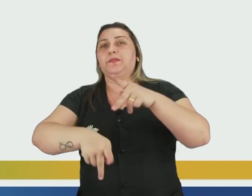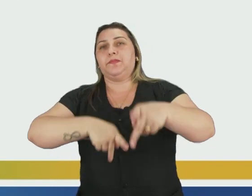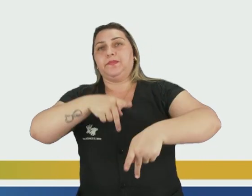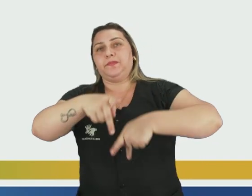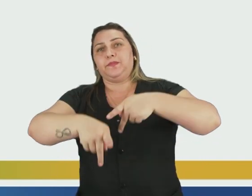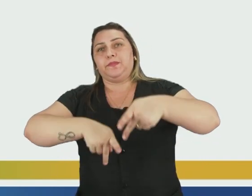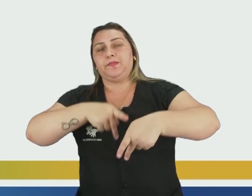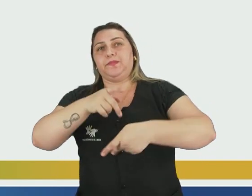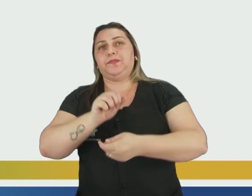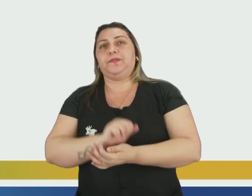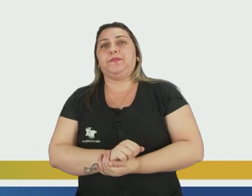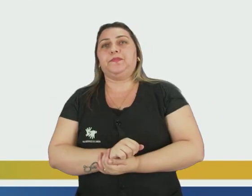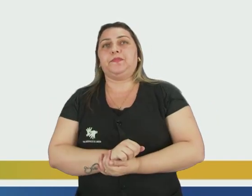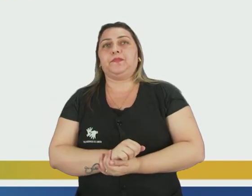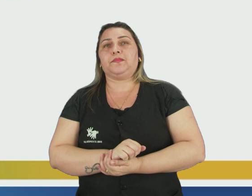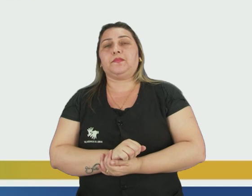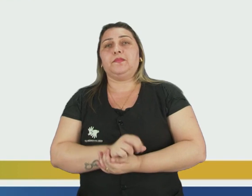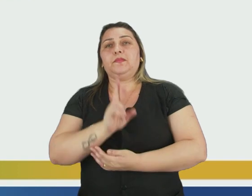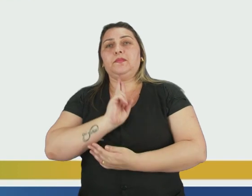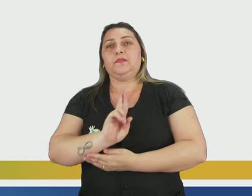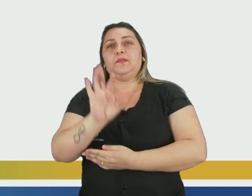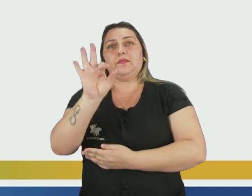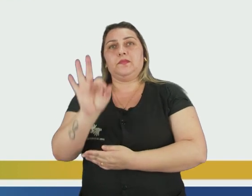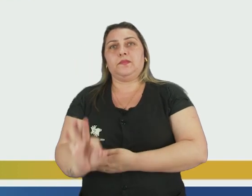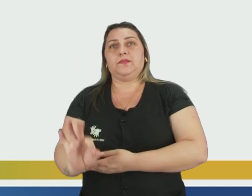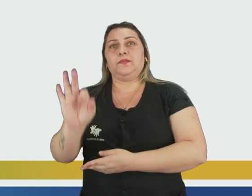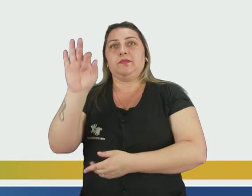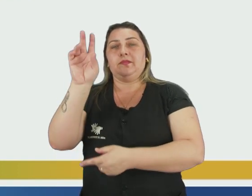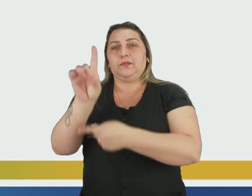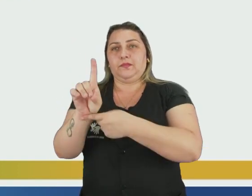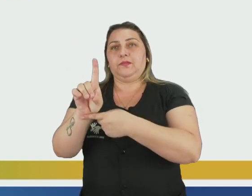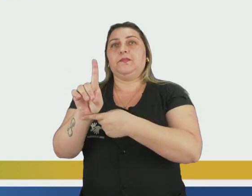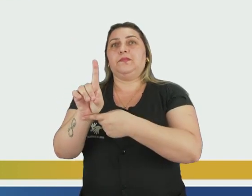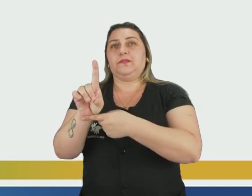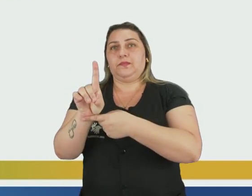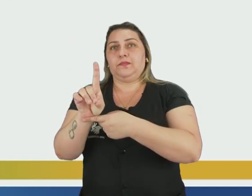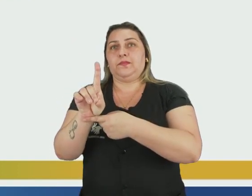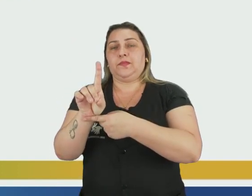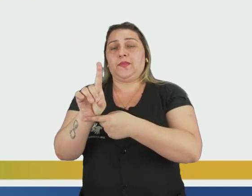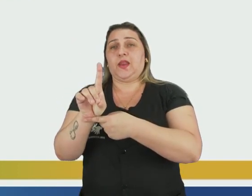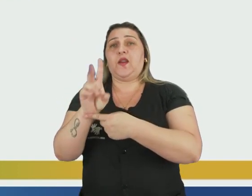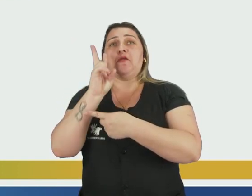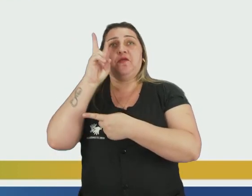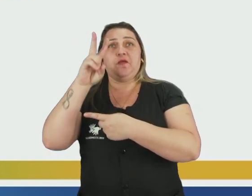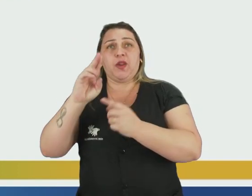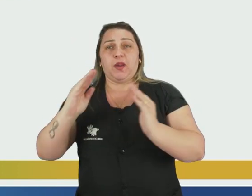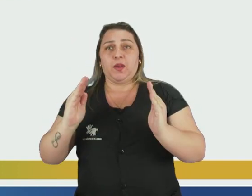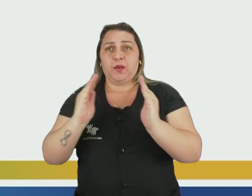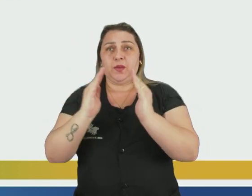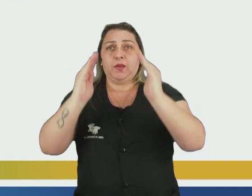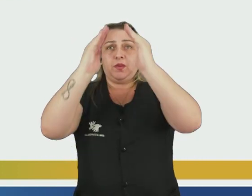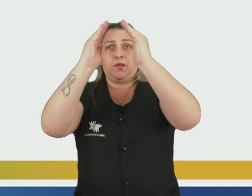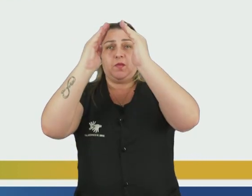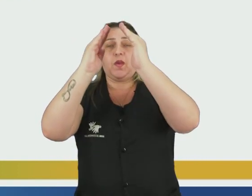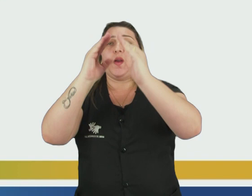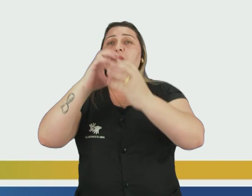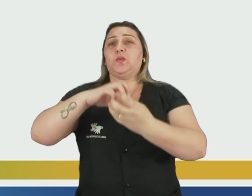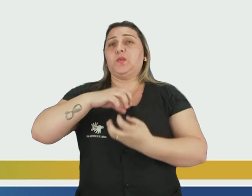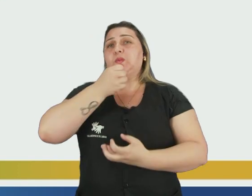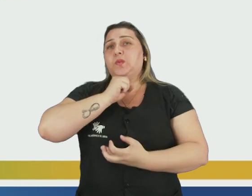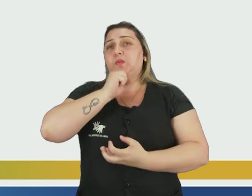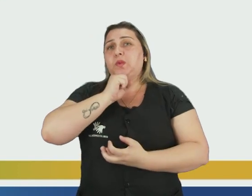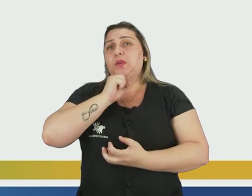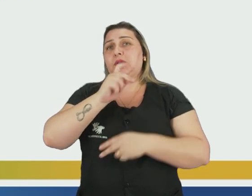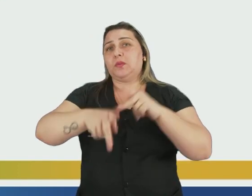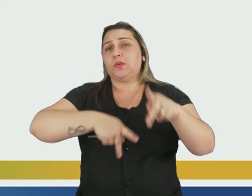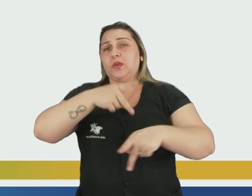envelhecimento populacional. A resposta correta é a letra D. A gente observa um envelhecimento populacional.